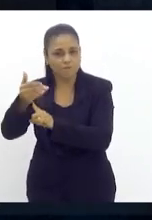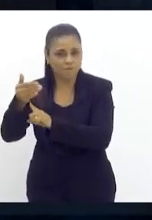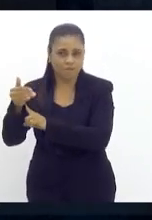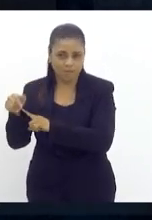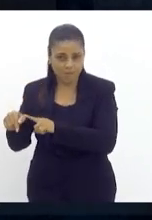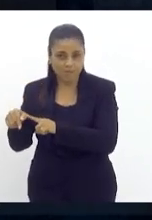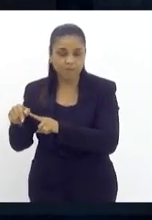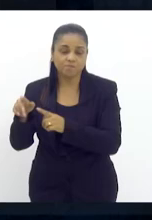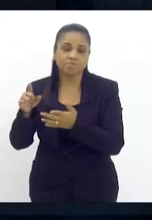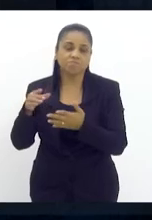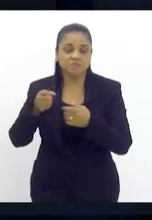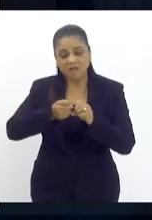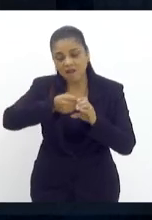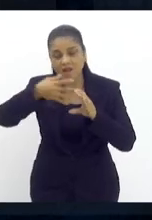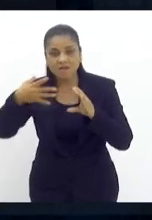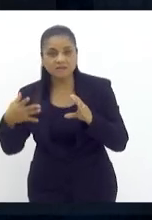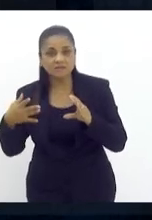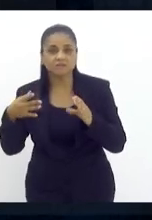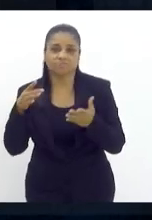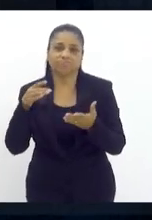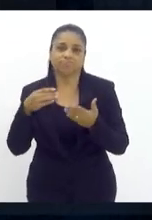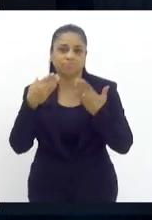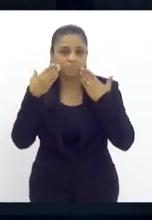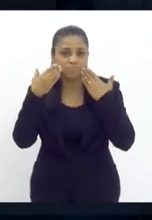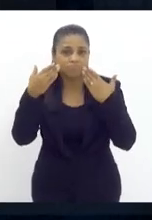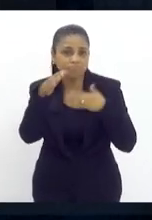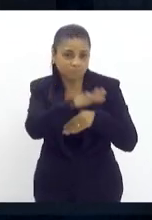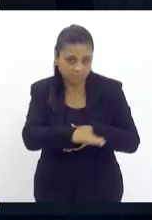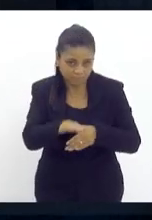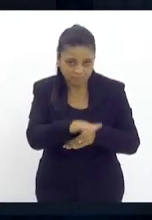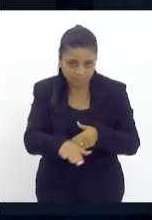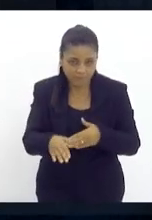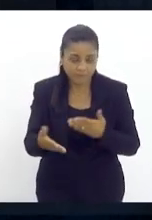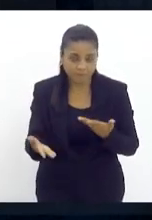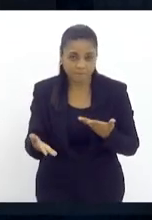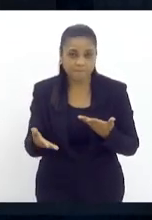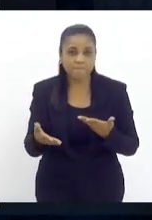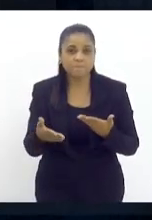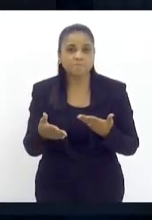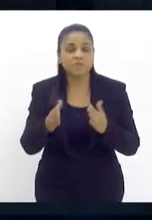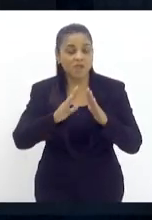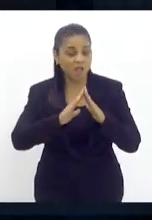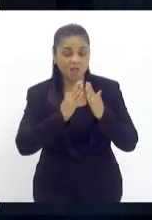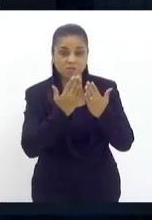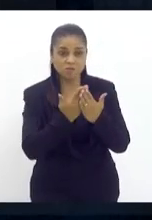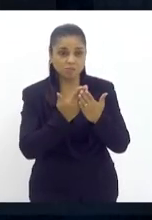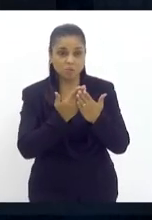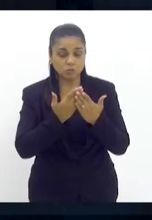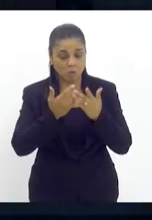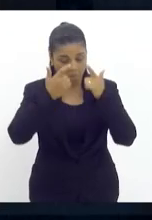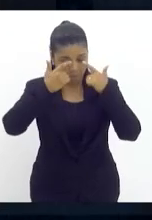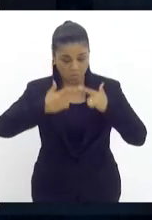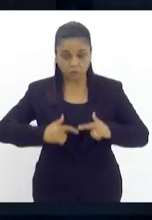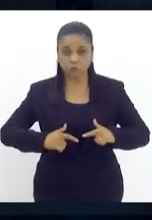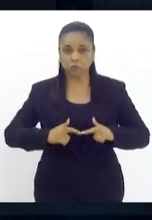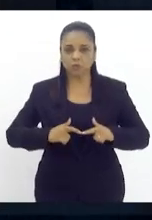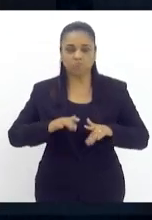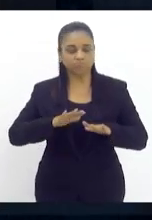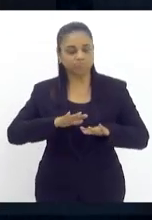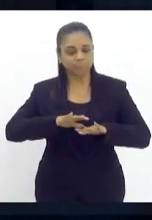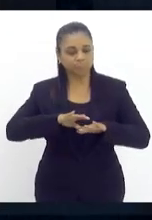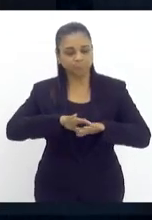dessas realidades que se apresentam, né? Então, a escola não pode ter uma postura excludente.